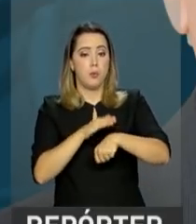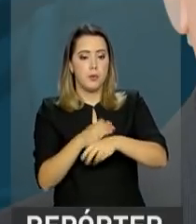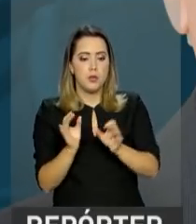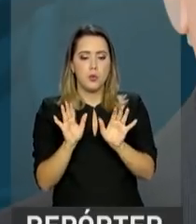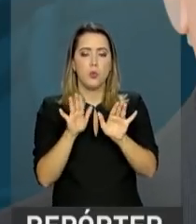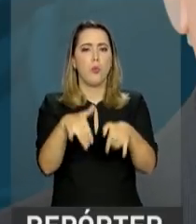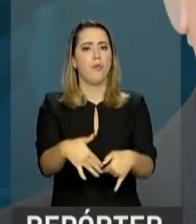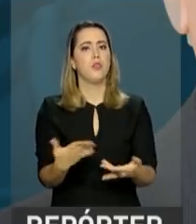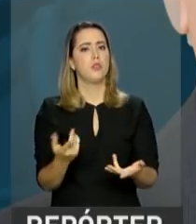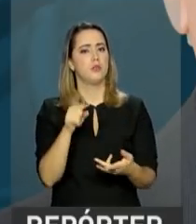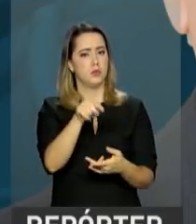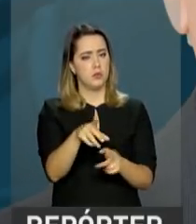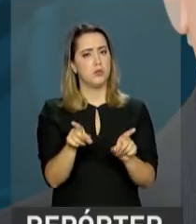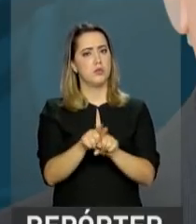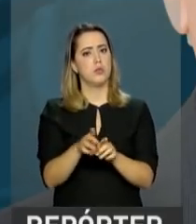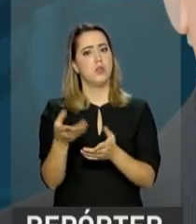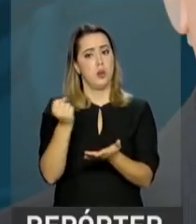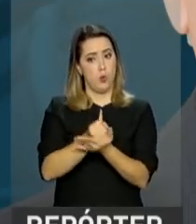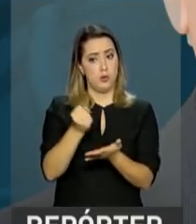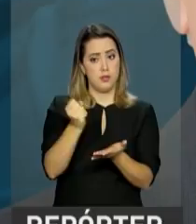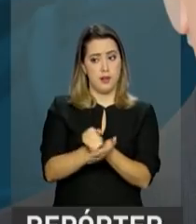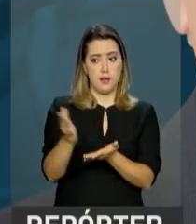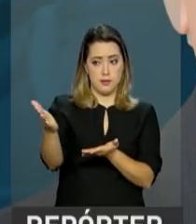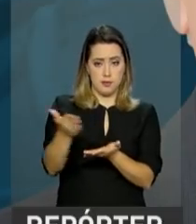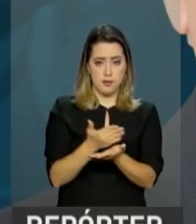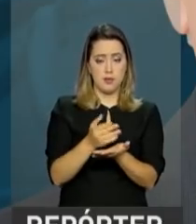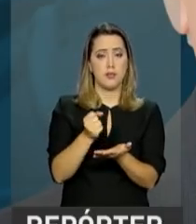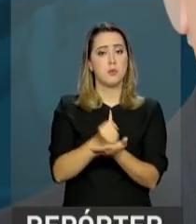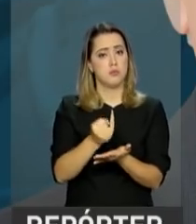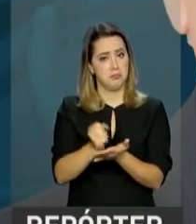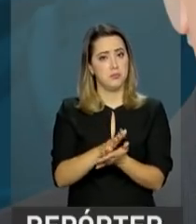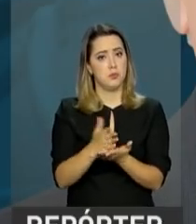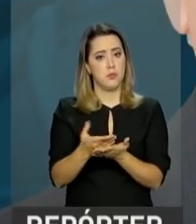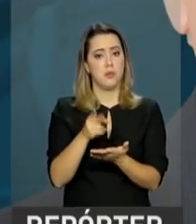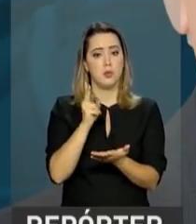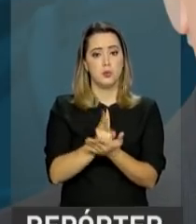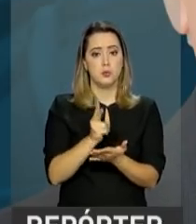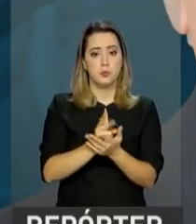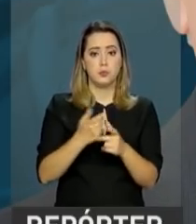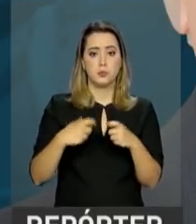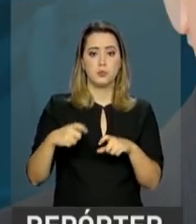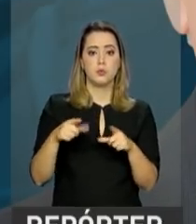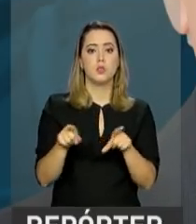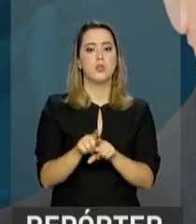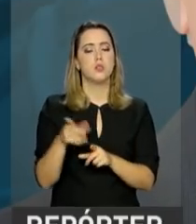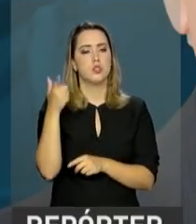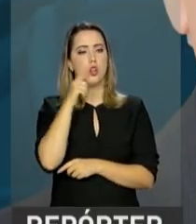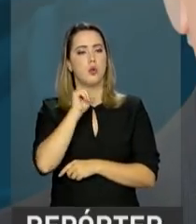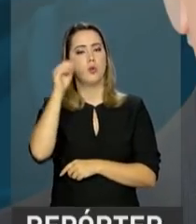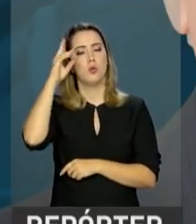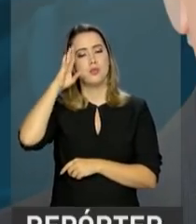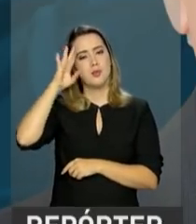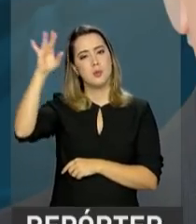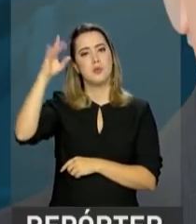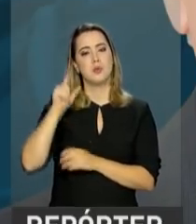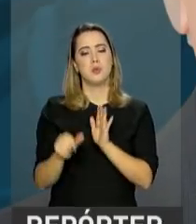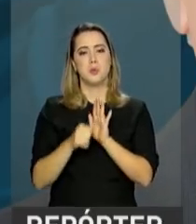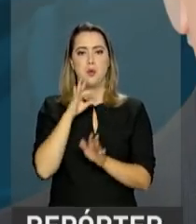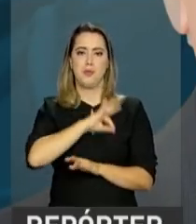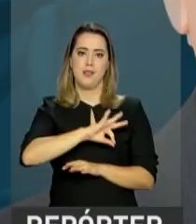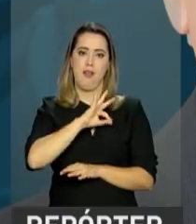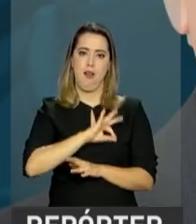acabou jefferson foi contratado com carteira assinada na mesma loja e já realizou um sonho com os primeiros